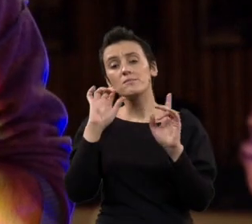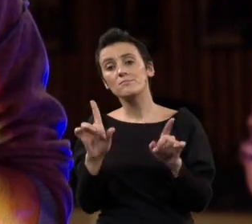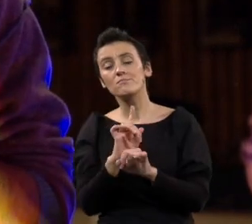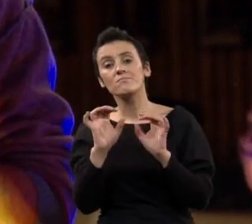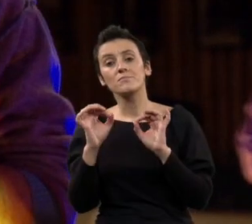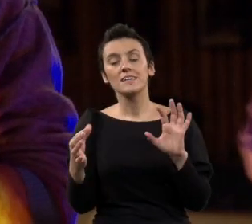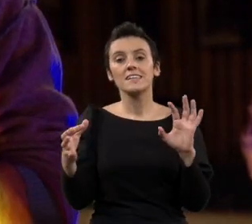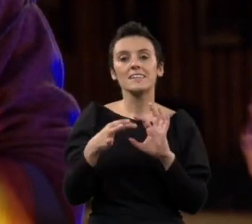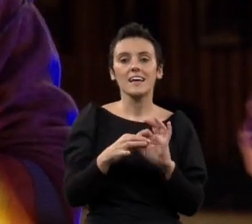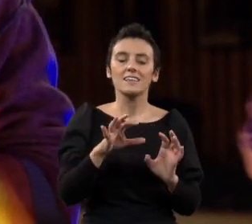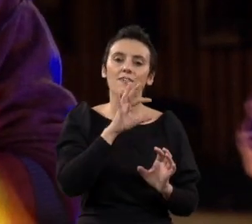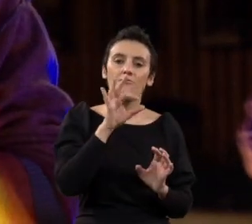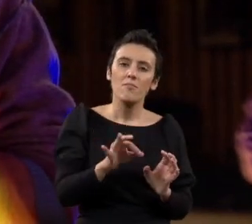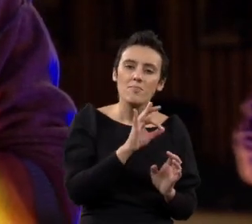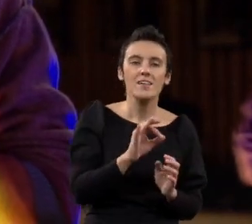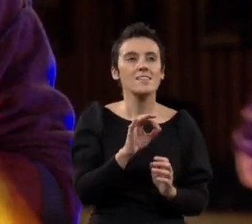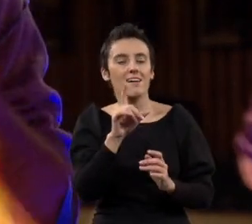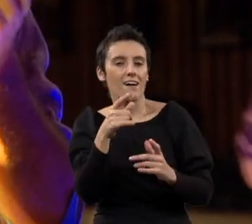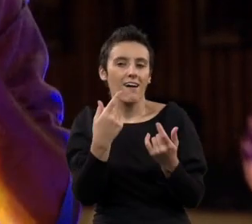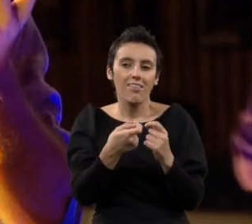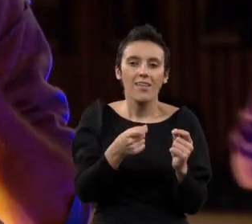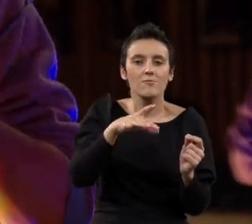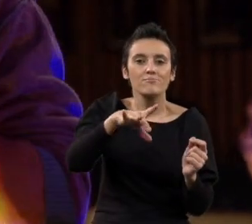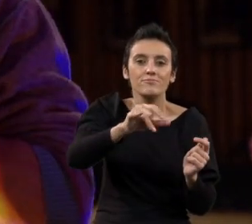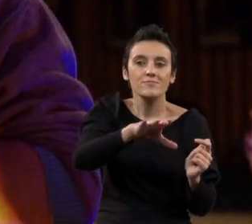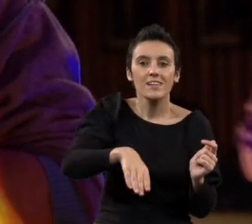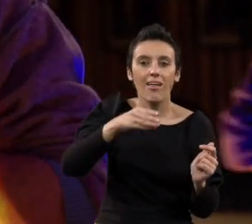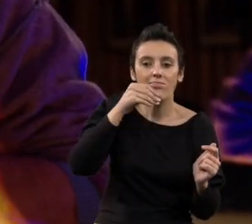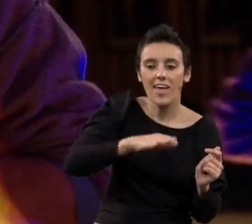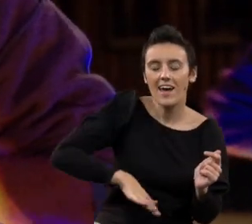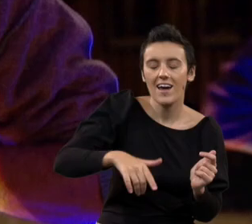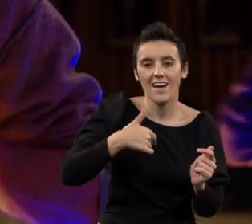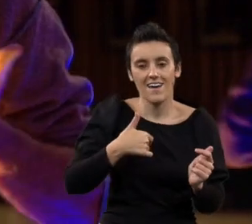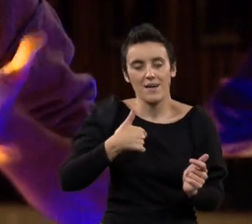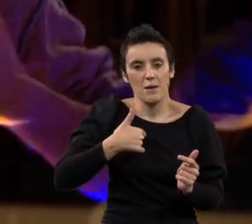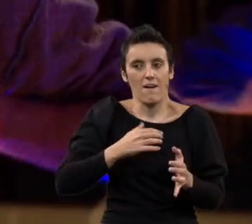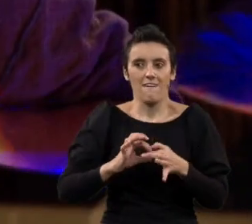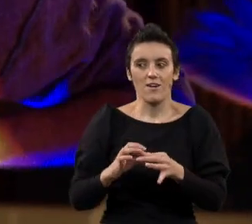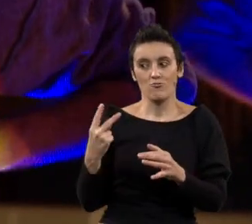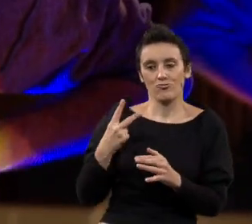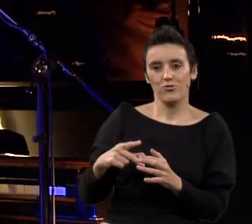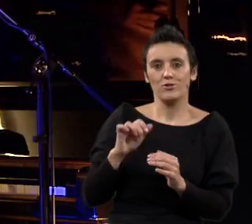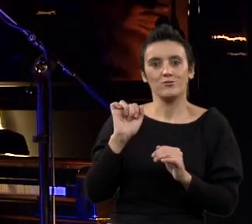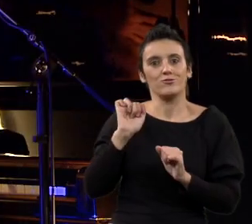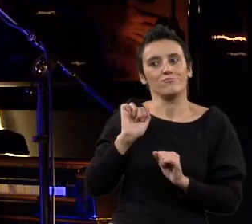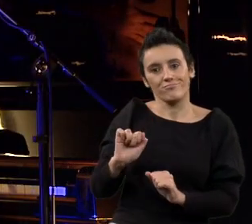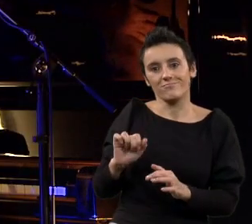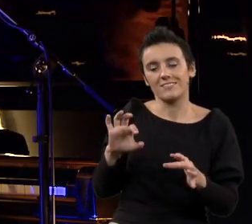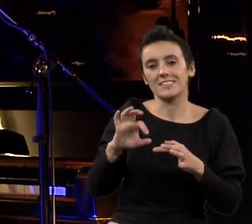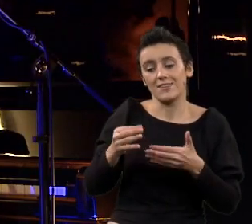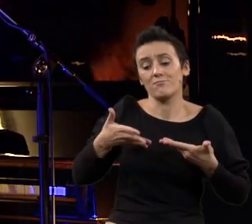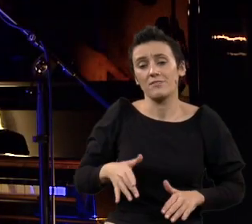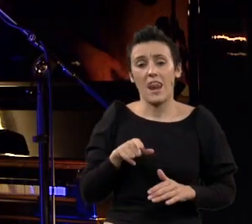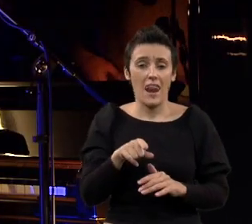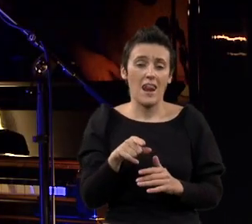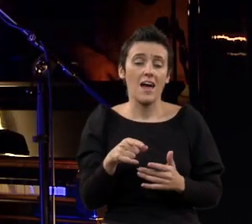relação familiar e próxima com uma terra que nos é dos dois, que é do que